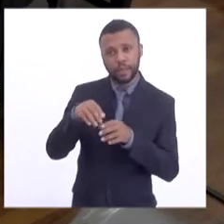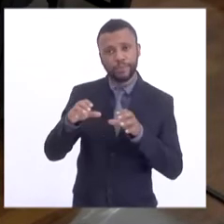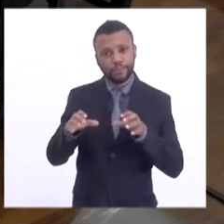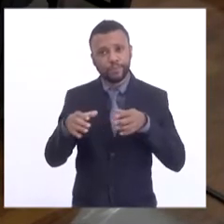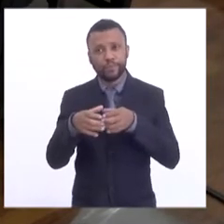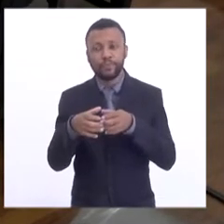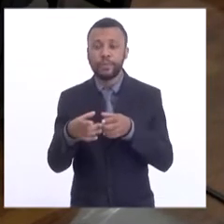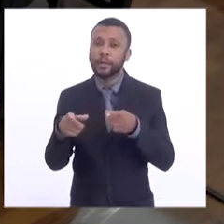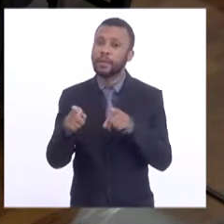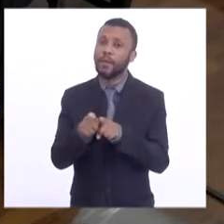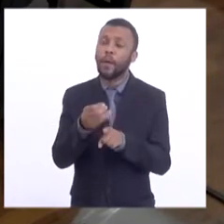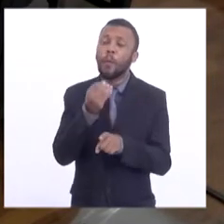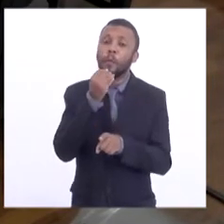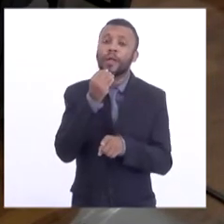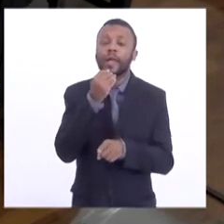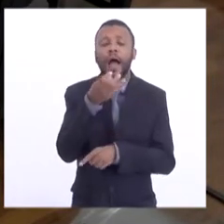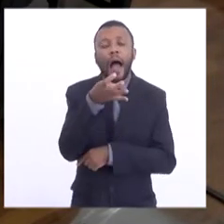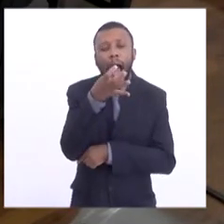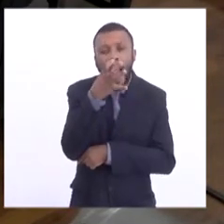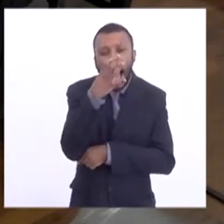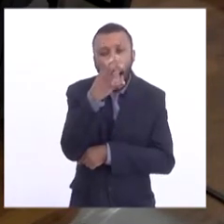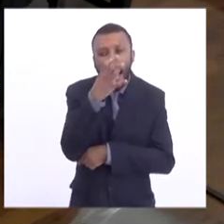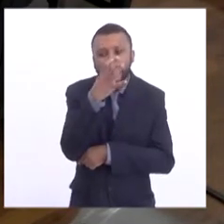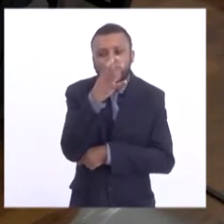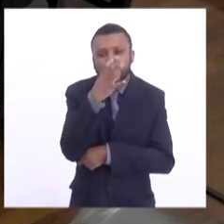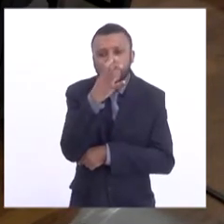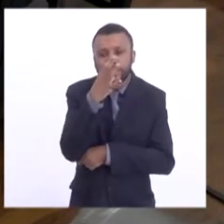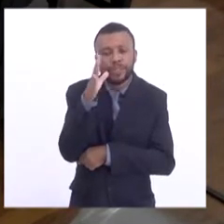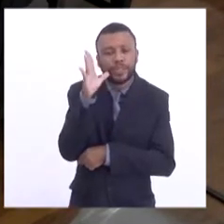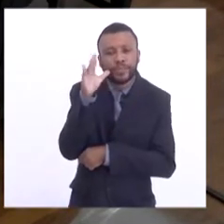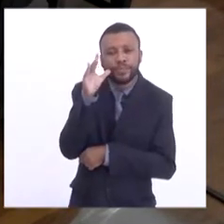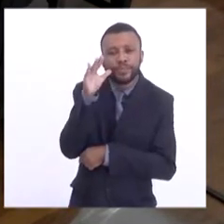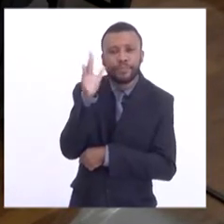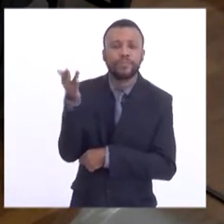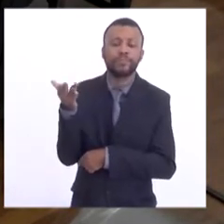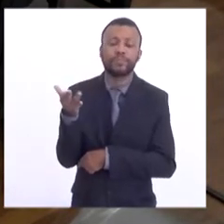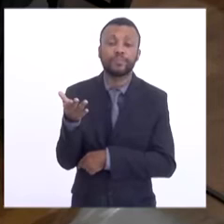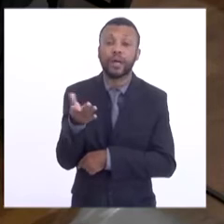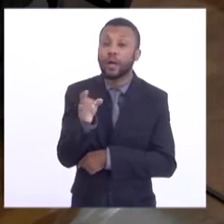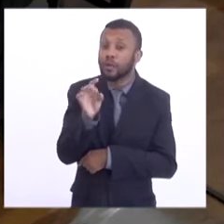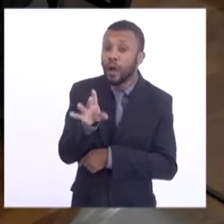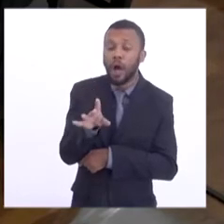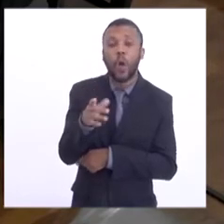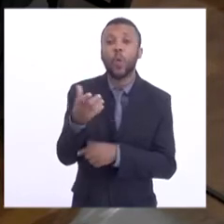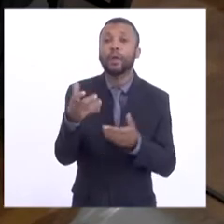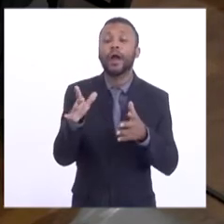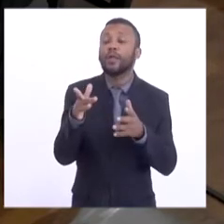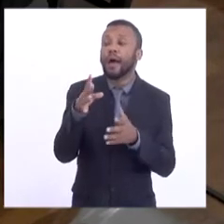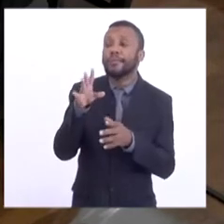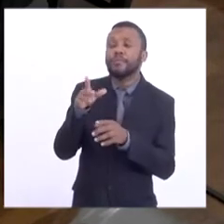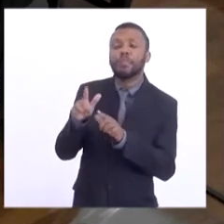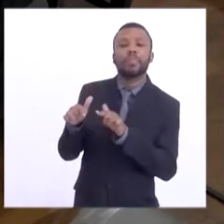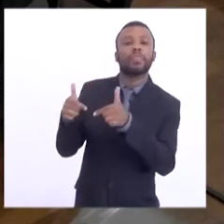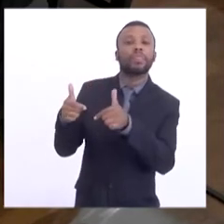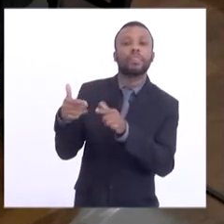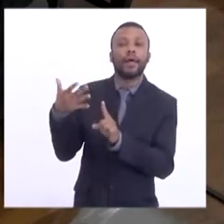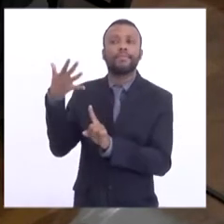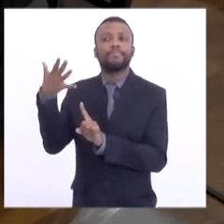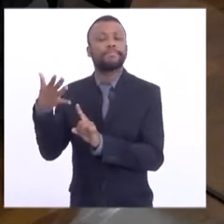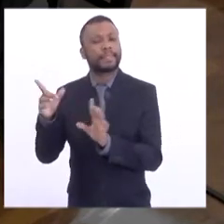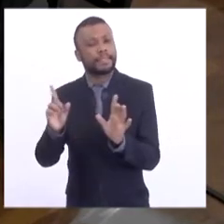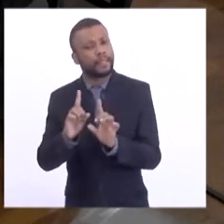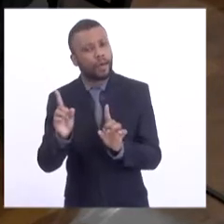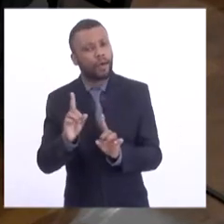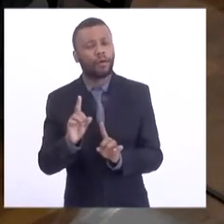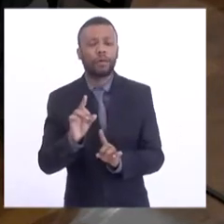poderia pelo menos assistir assistir não quero que uma trilha só assistir pro também